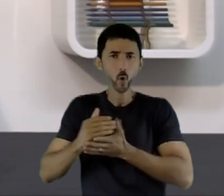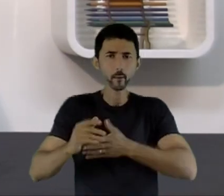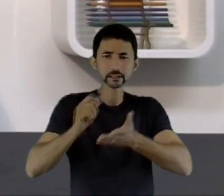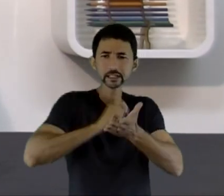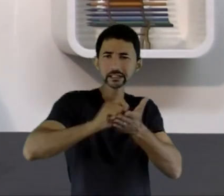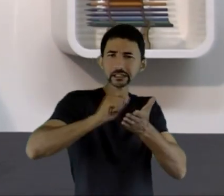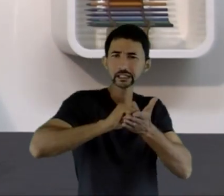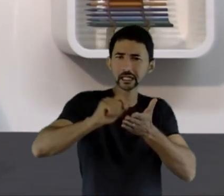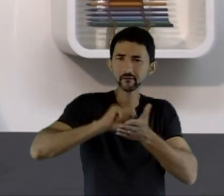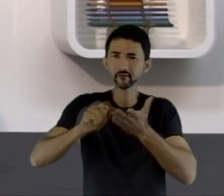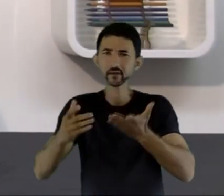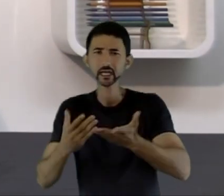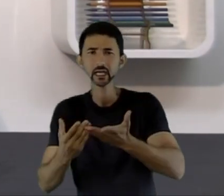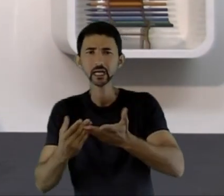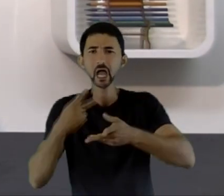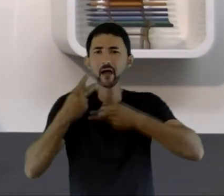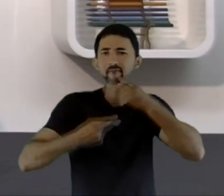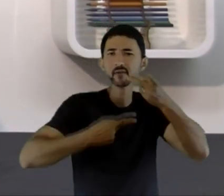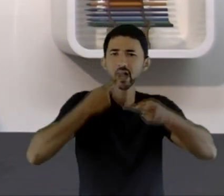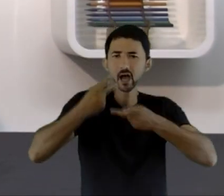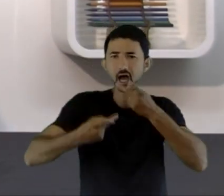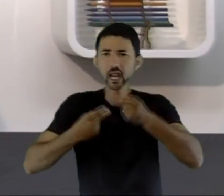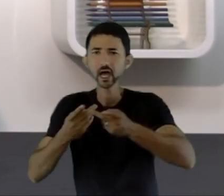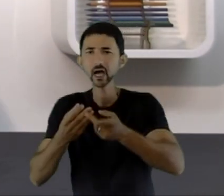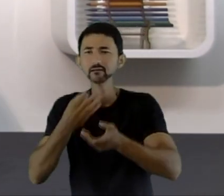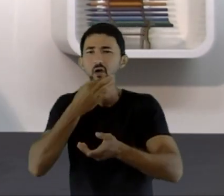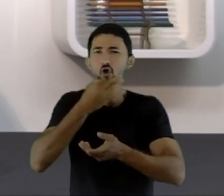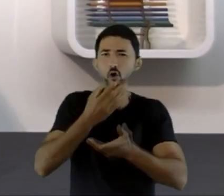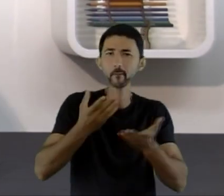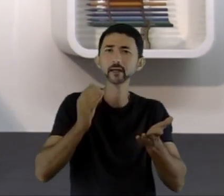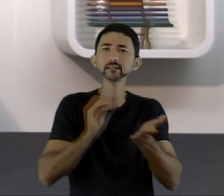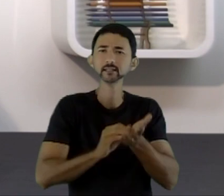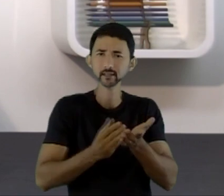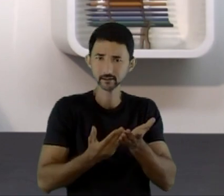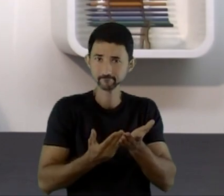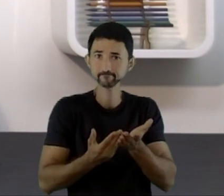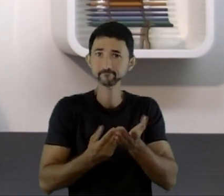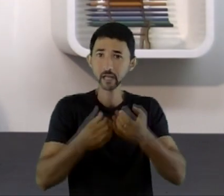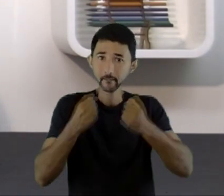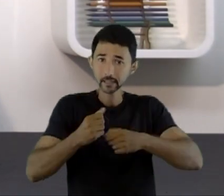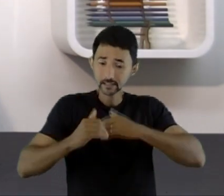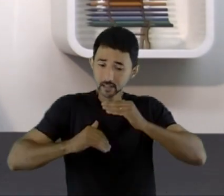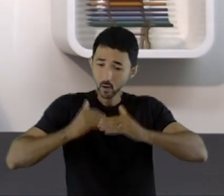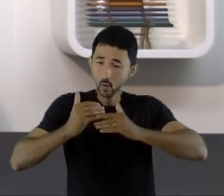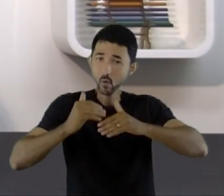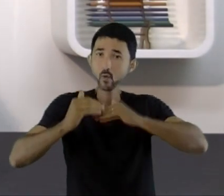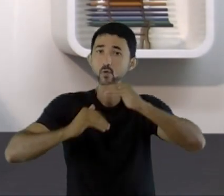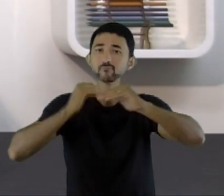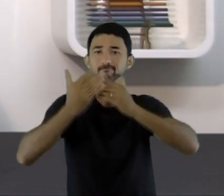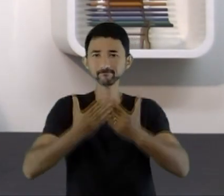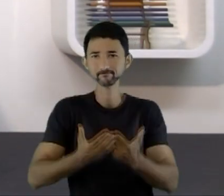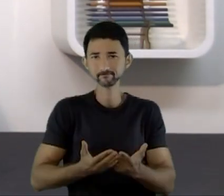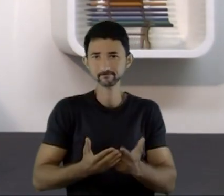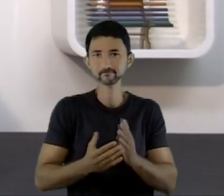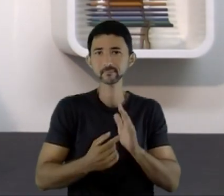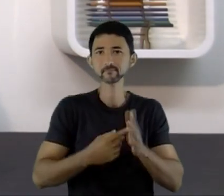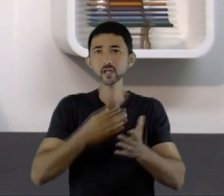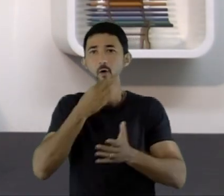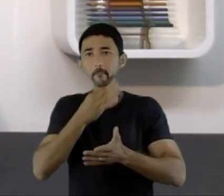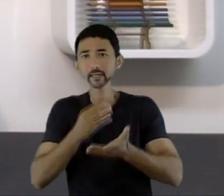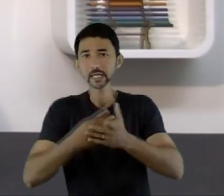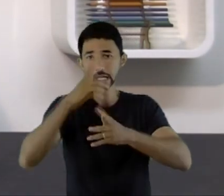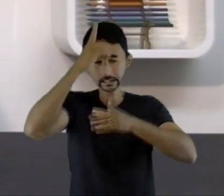escrever ou quando nós começamos a falar argumentando, ele precisa progredir. Eu preciso